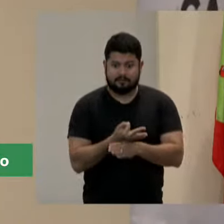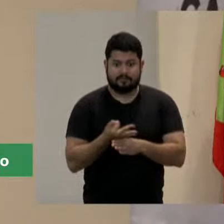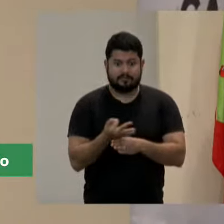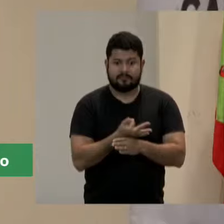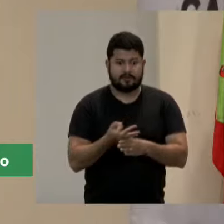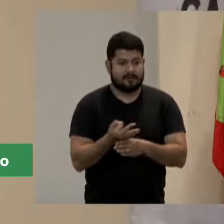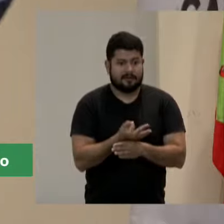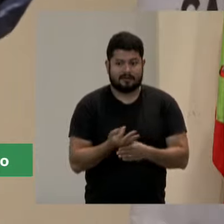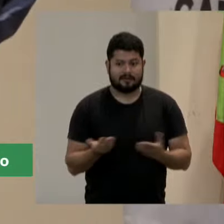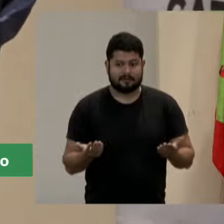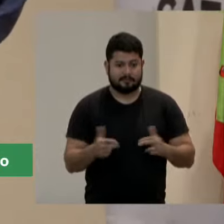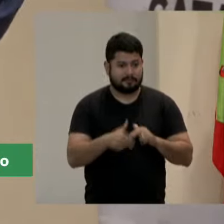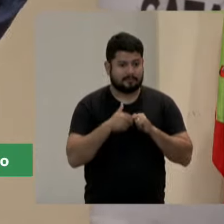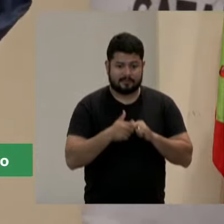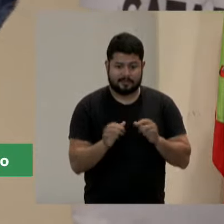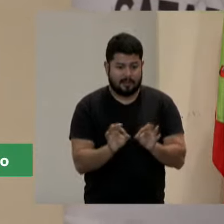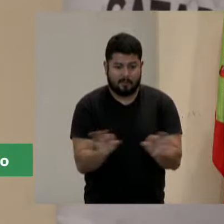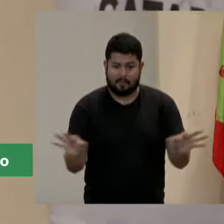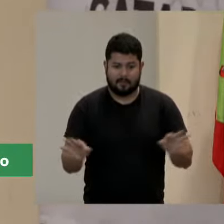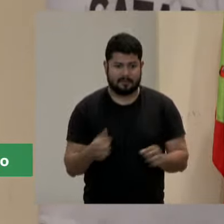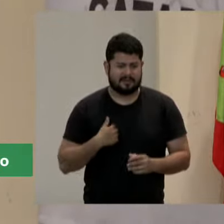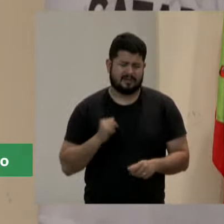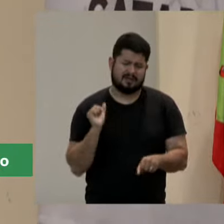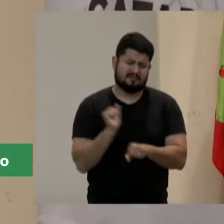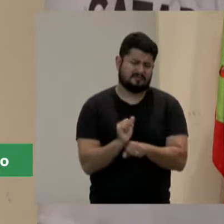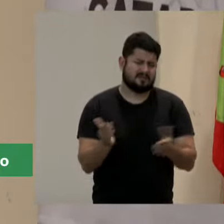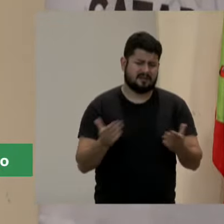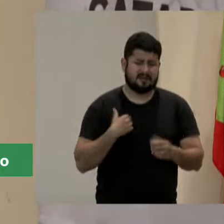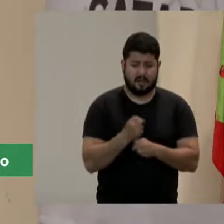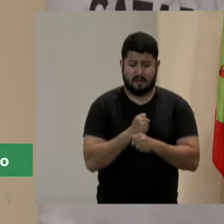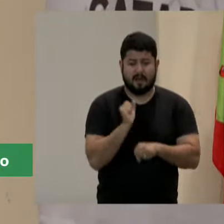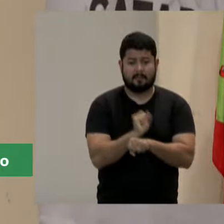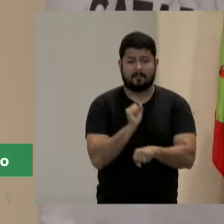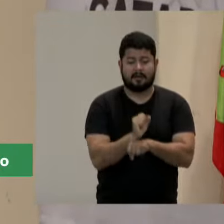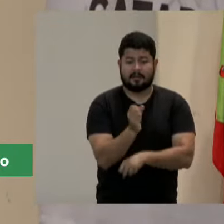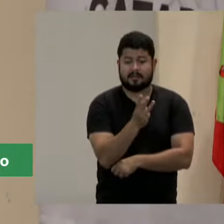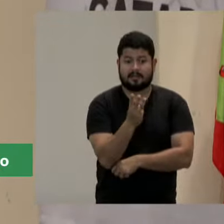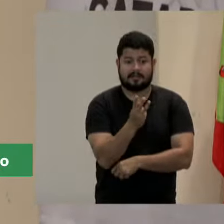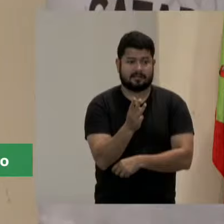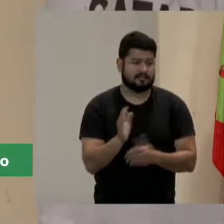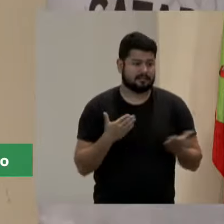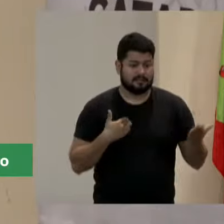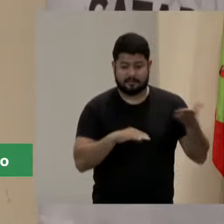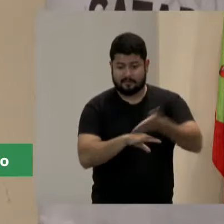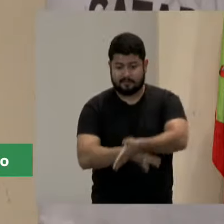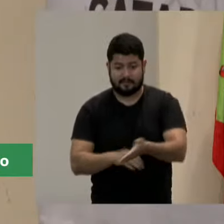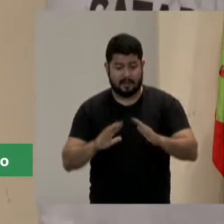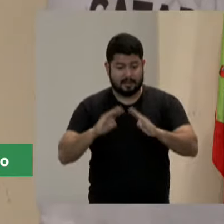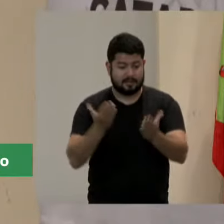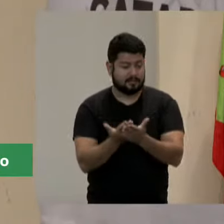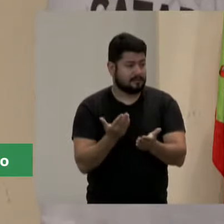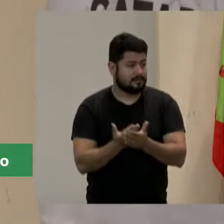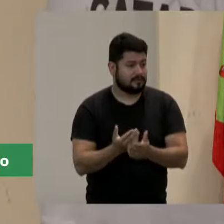mentira, para, eu fiquei 3 anos. Ela, pois é, e logo hoje? Ela, pois é, tem que ficar mais 30